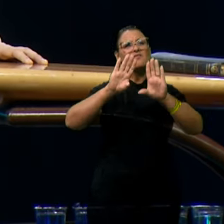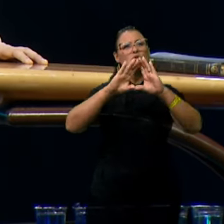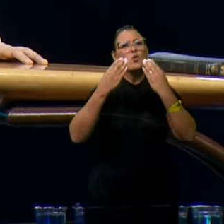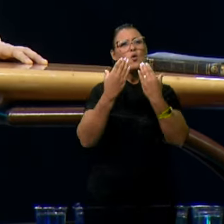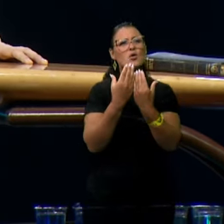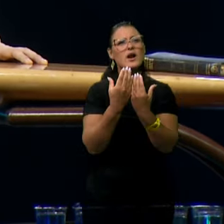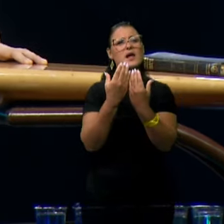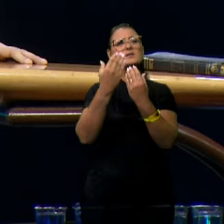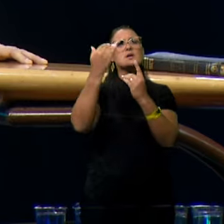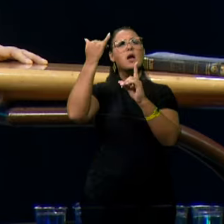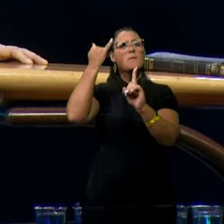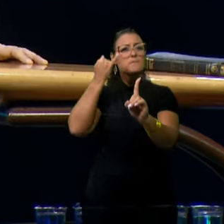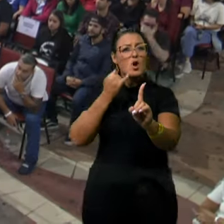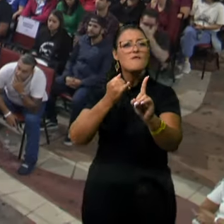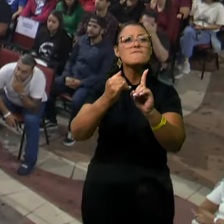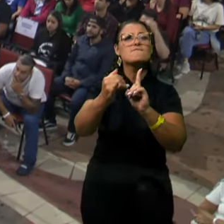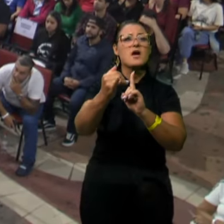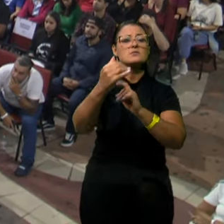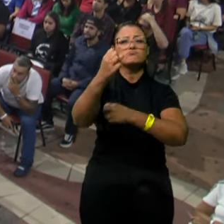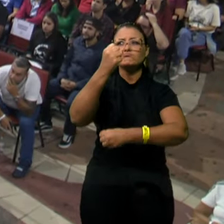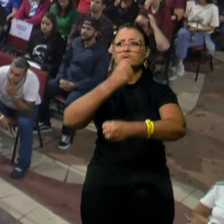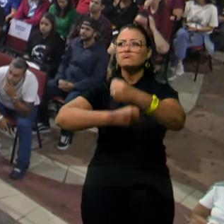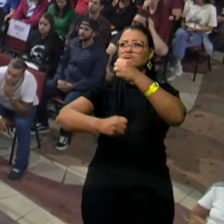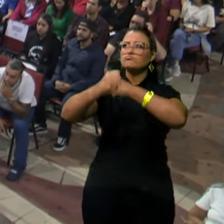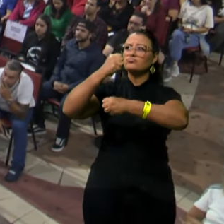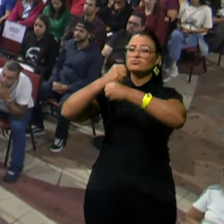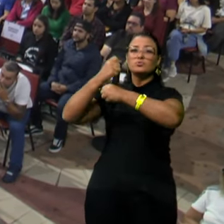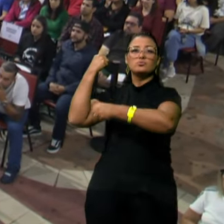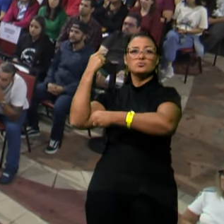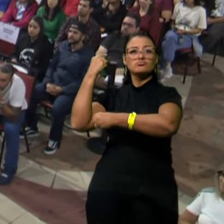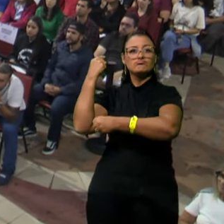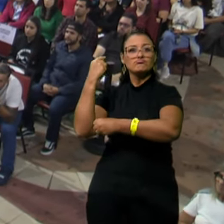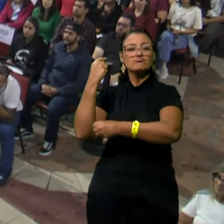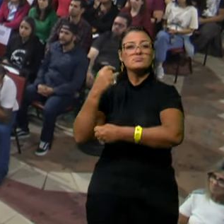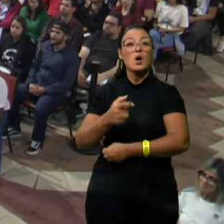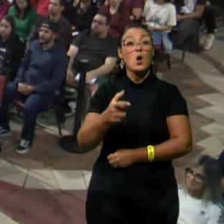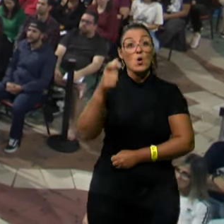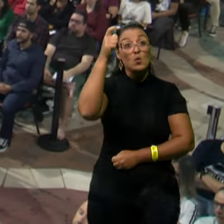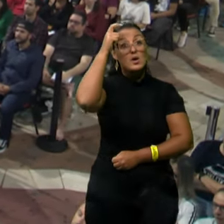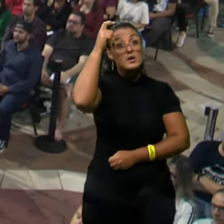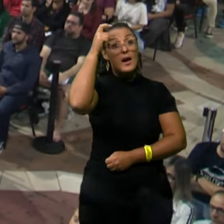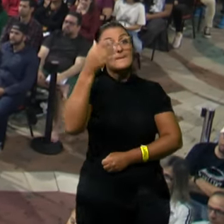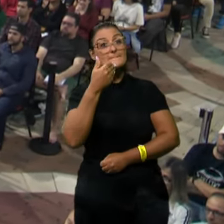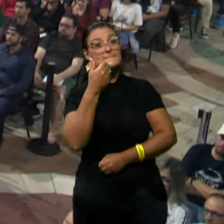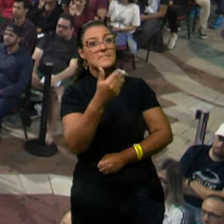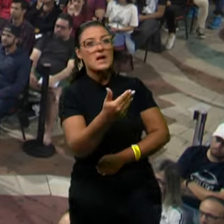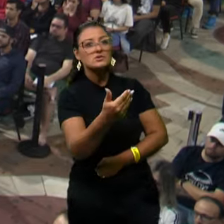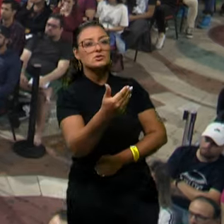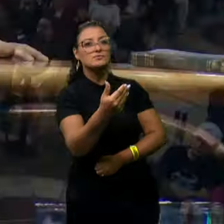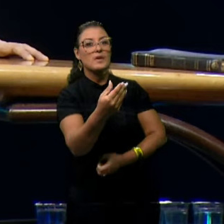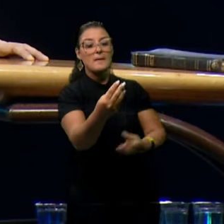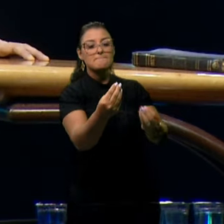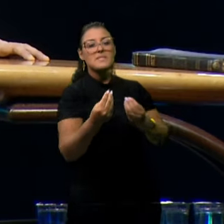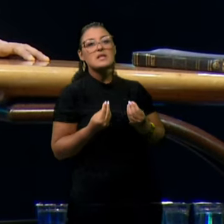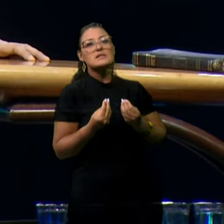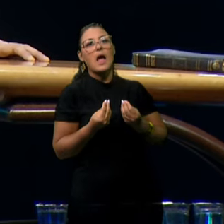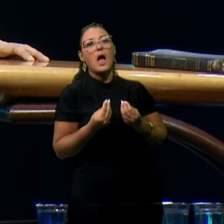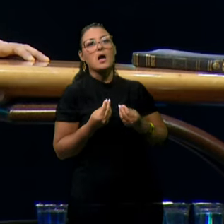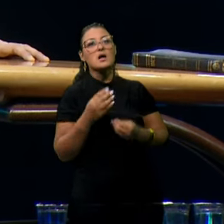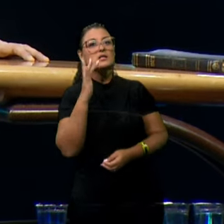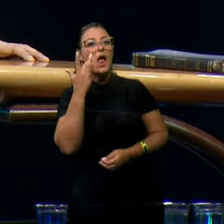o inimigo vai pedir quatro coisas bem simples de vocês me entrega a tua prata me entrega a teu